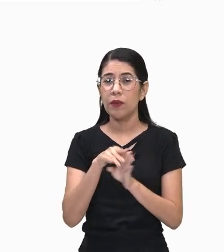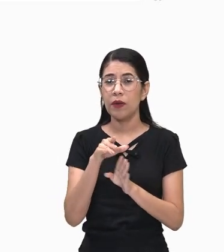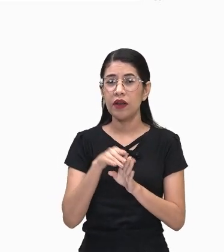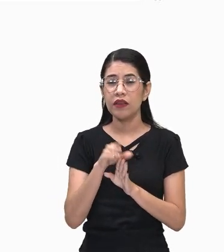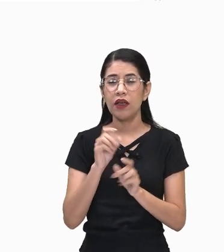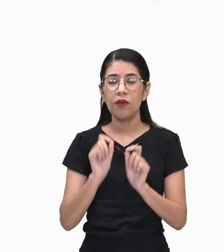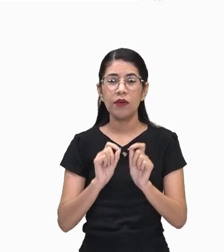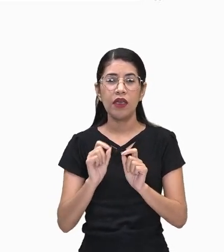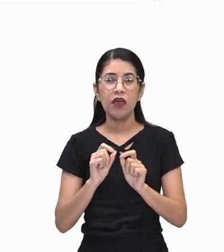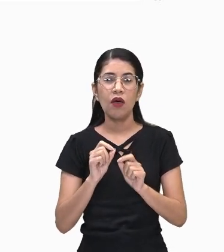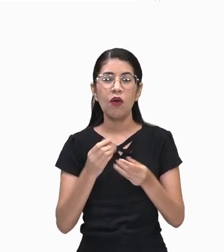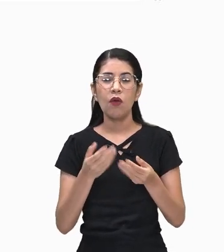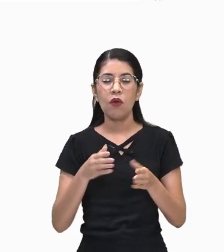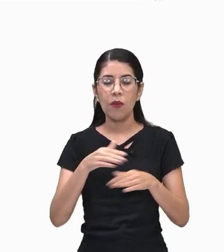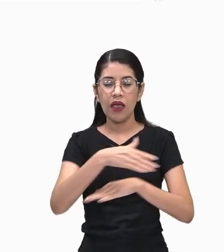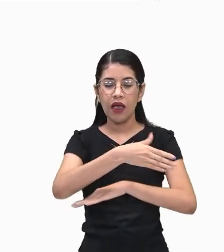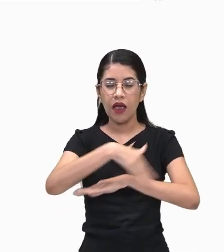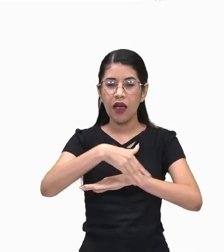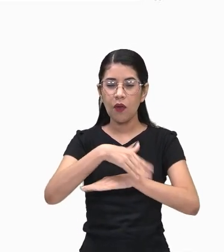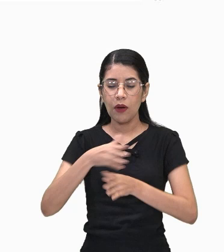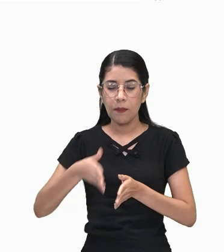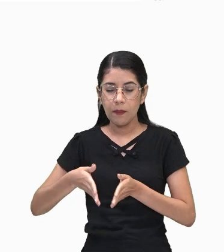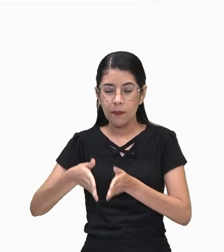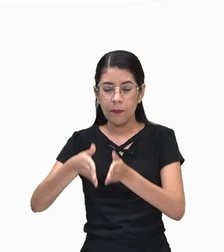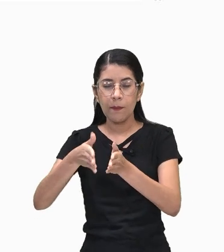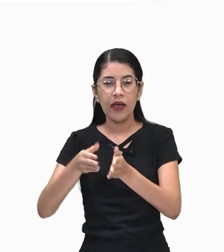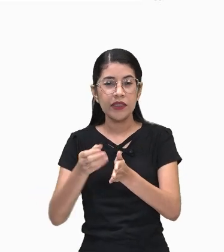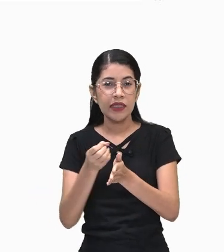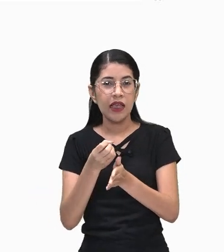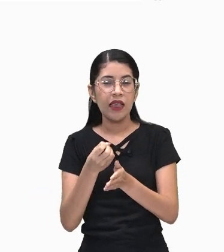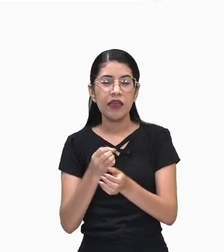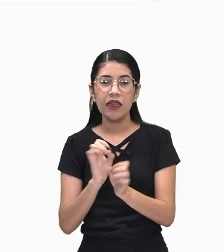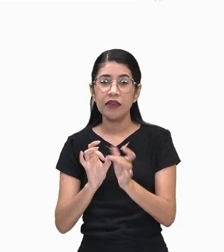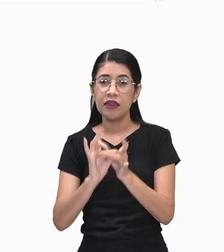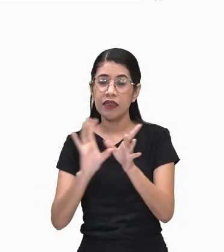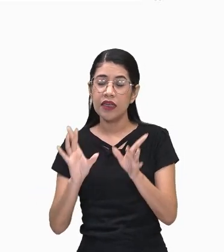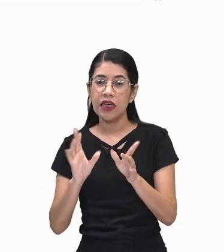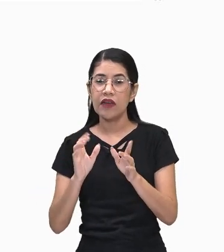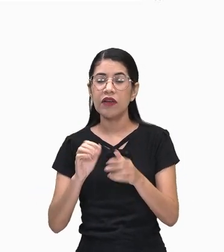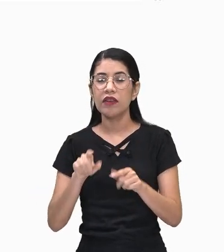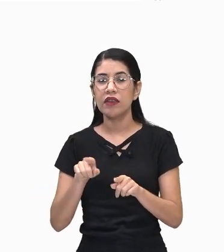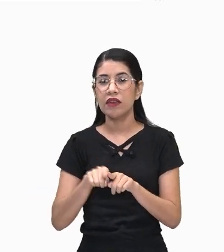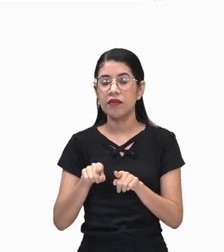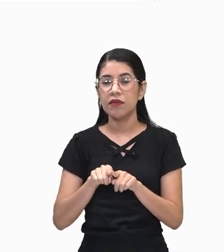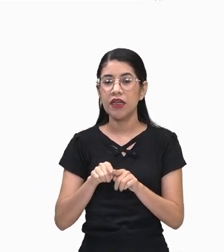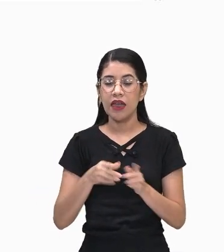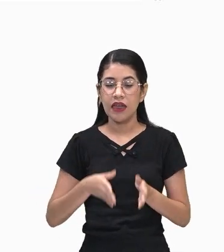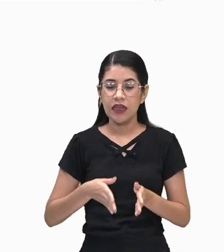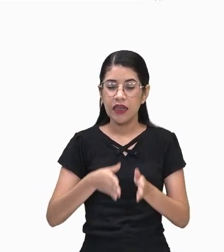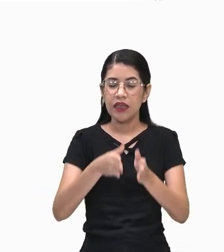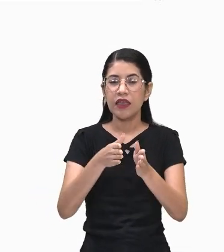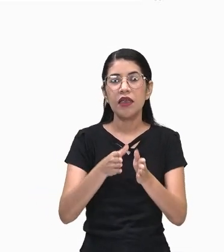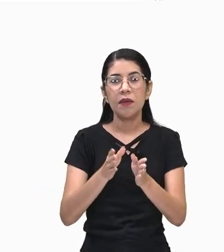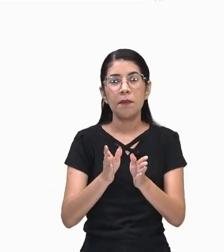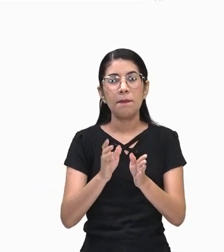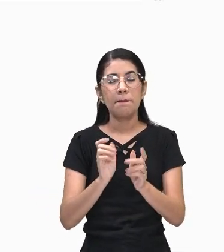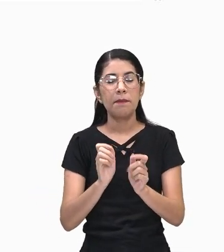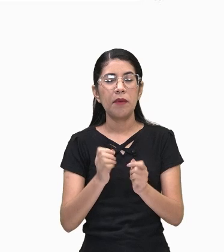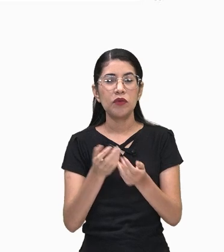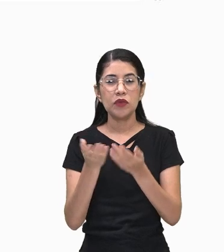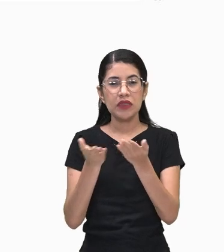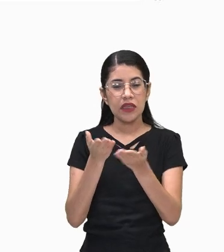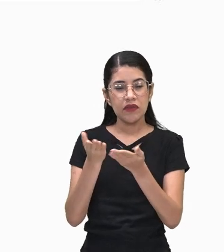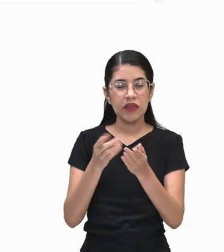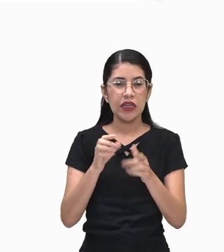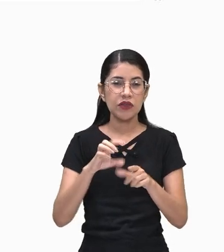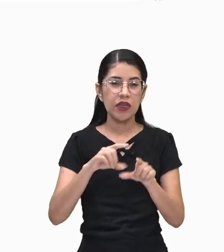faixa livre, qual é a largura mínima dessa faixa, qual é a faixa de acesso, né? Qual é a faixa de serviço, qual é